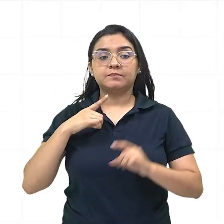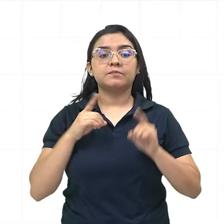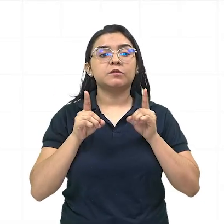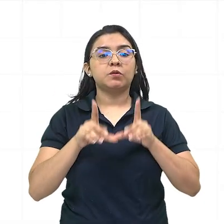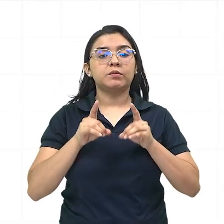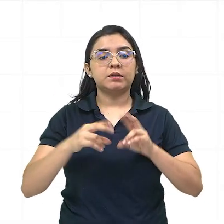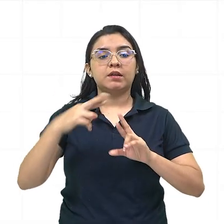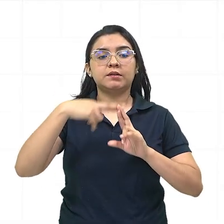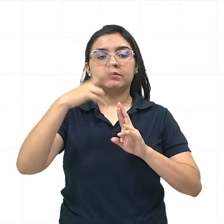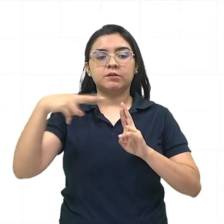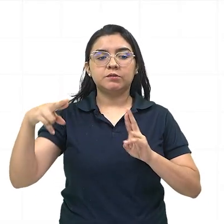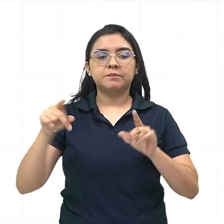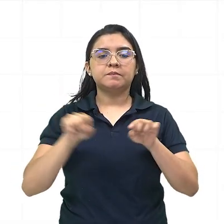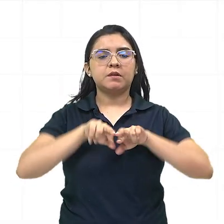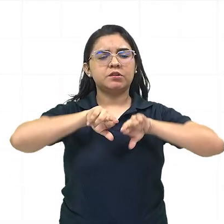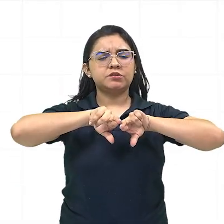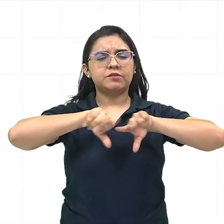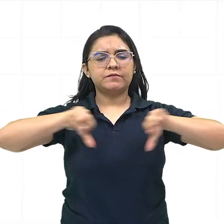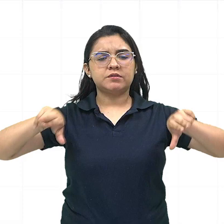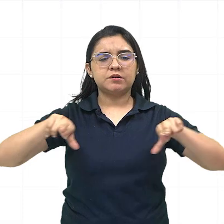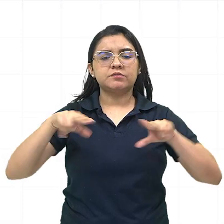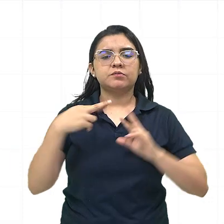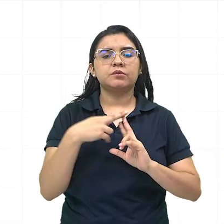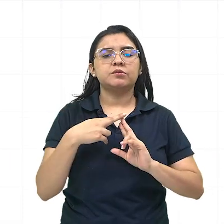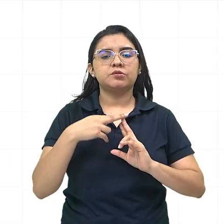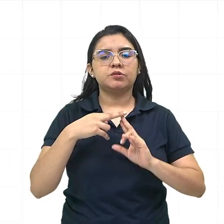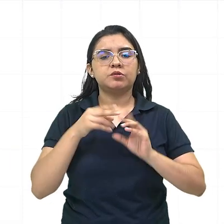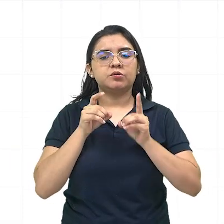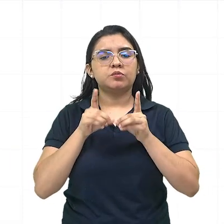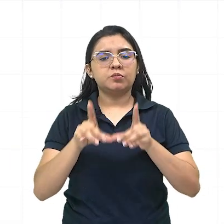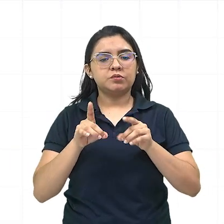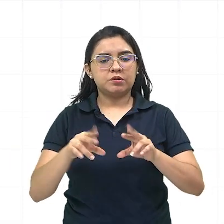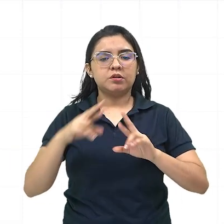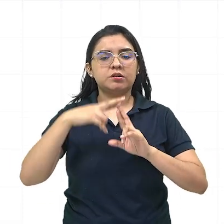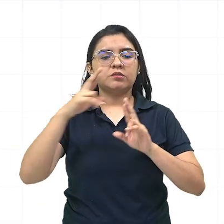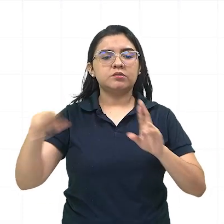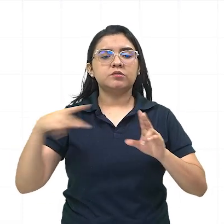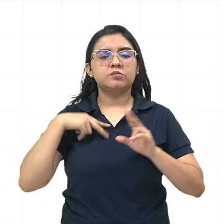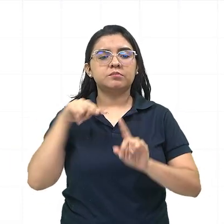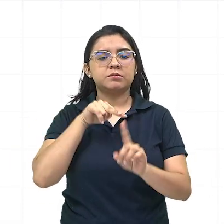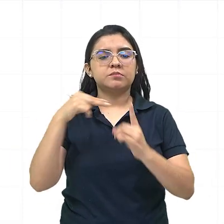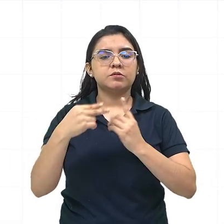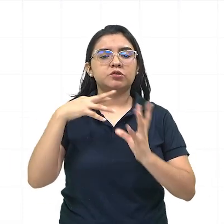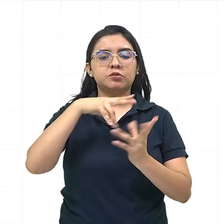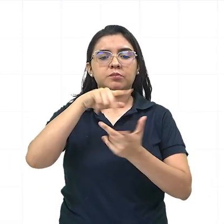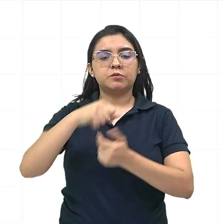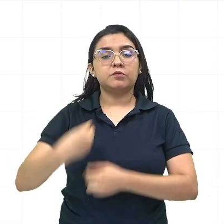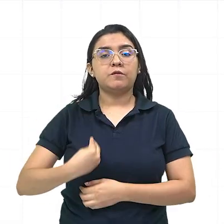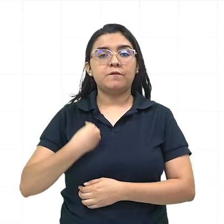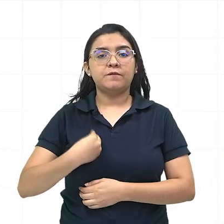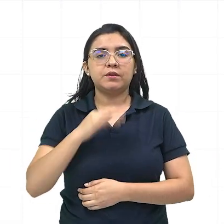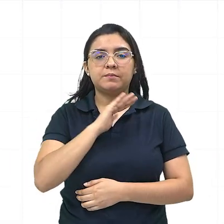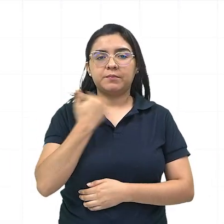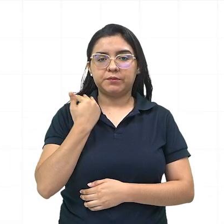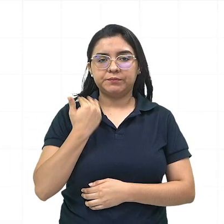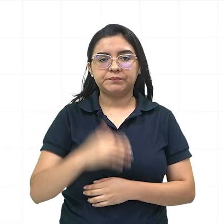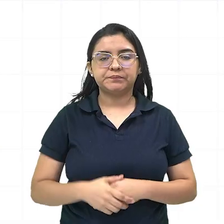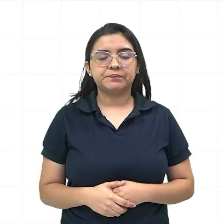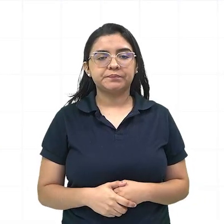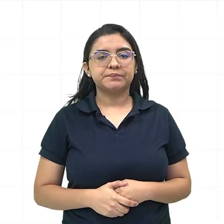Doutrinas religiosas, as diversidades de doutrinas religiosas e suas concepções de mundo, de vida e de